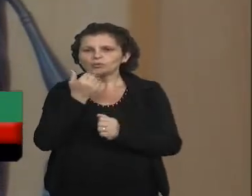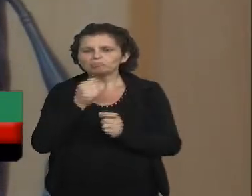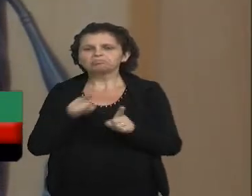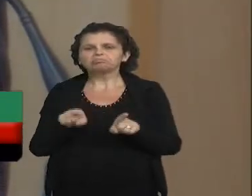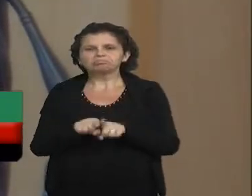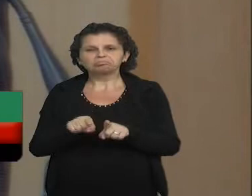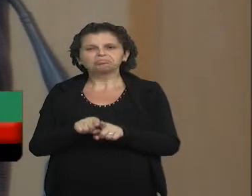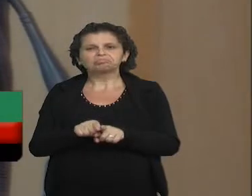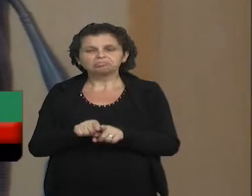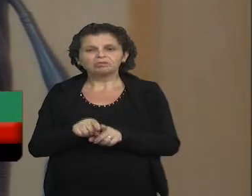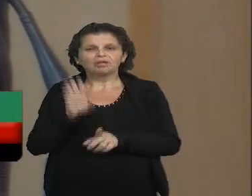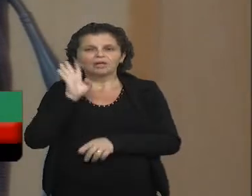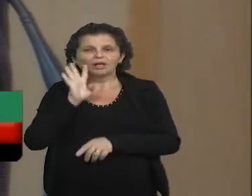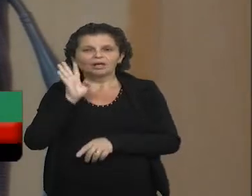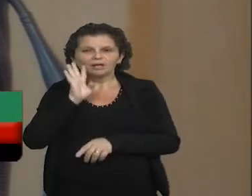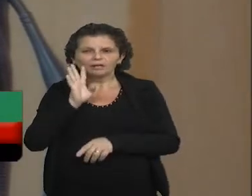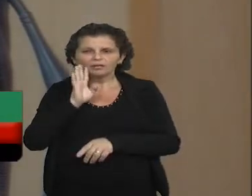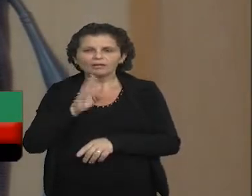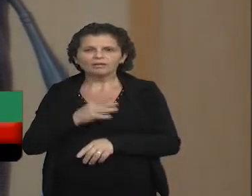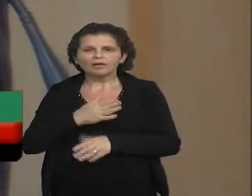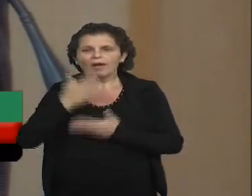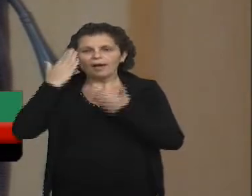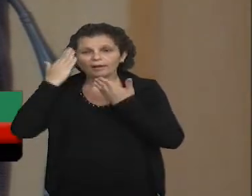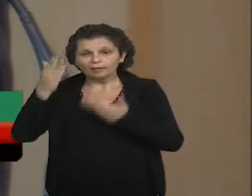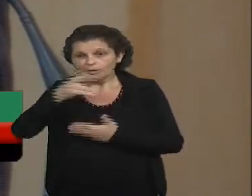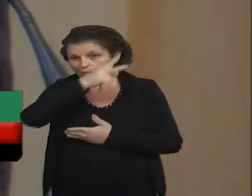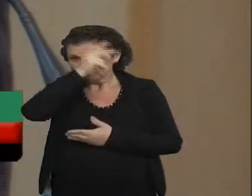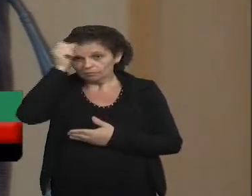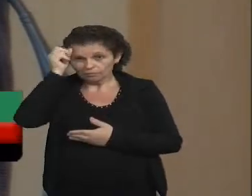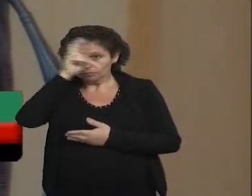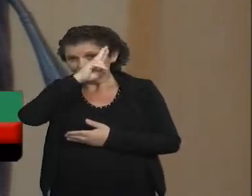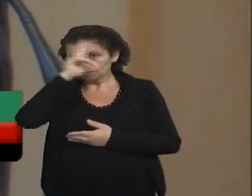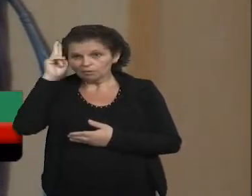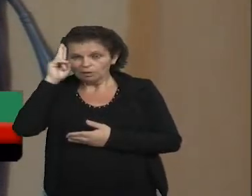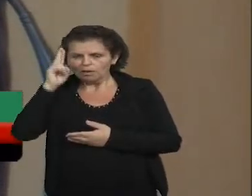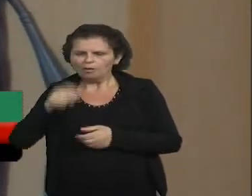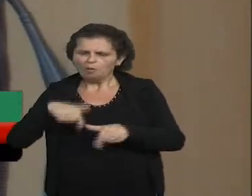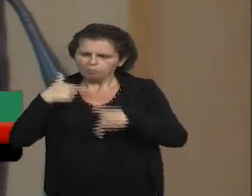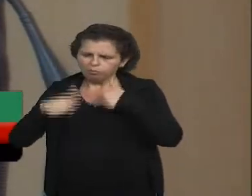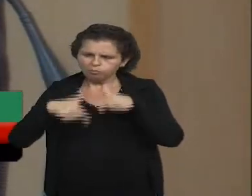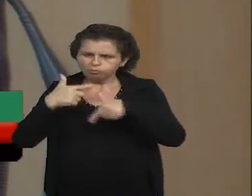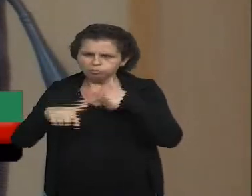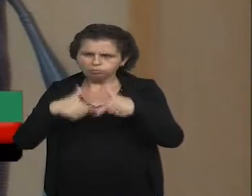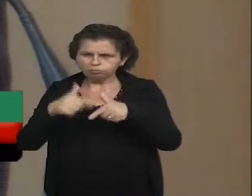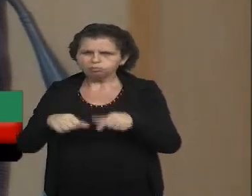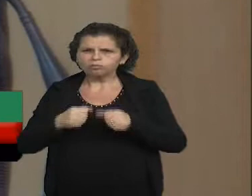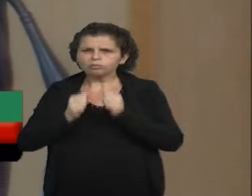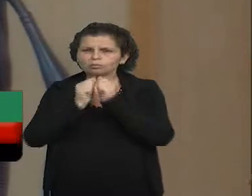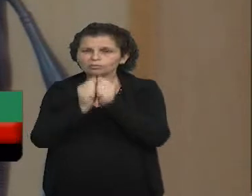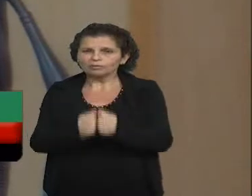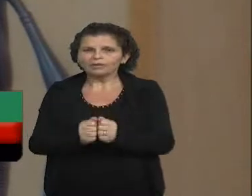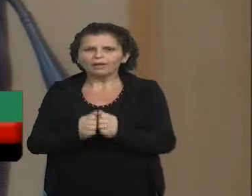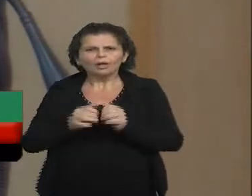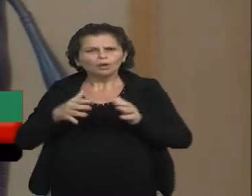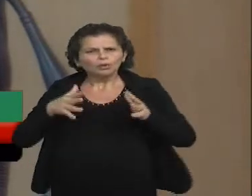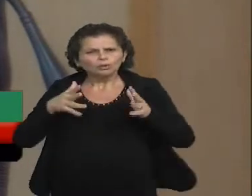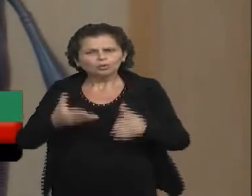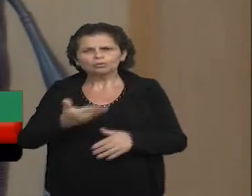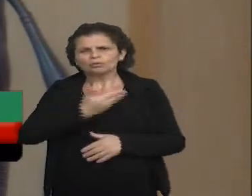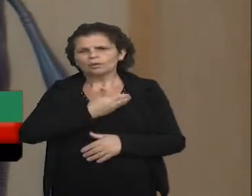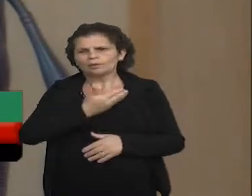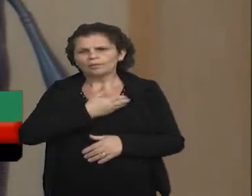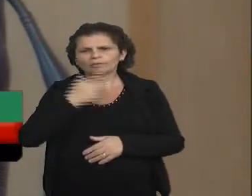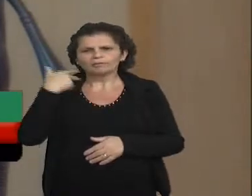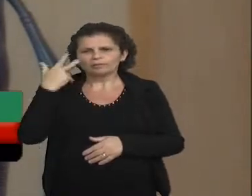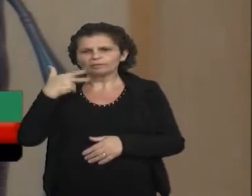que o nosso prefeito está caminhando, agradecer do fundo do meu coração ao prefeito Rogério Lins, que vem trabalhando na cidade todas, e a todos os colegas vereadores